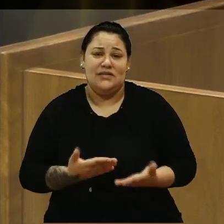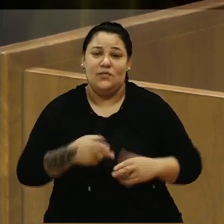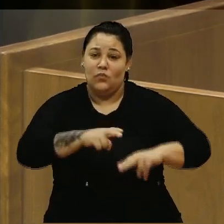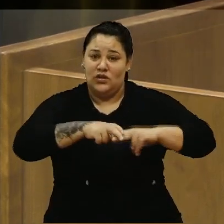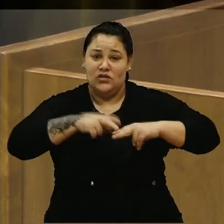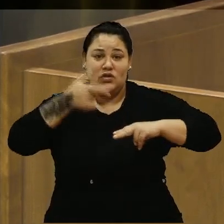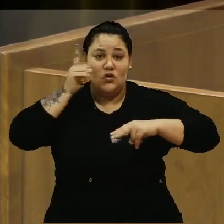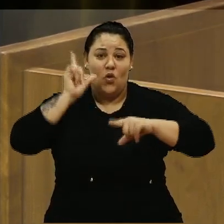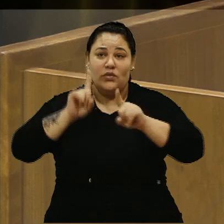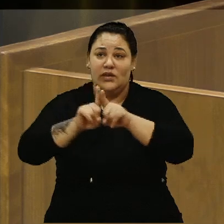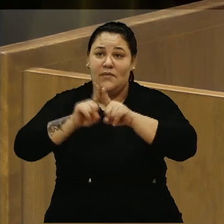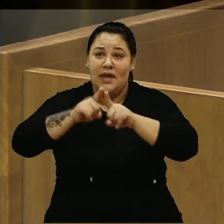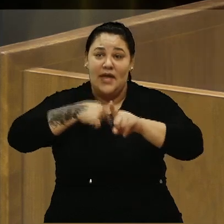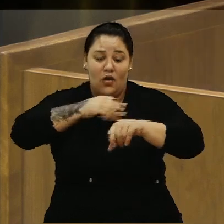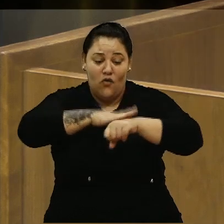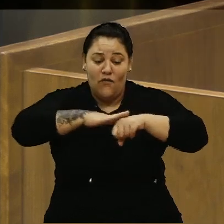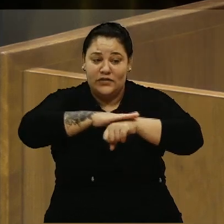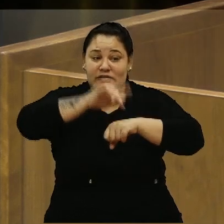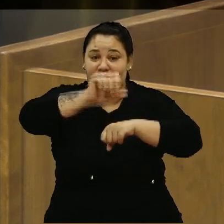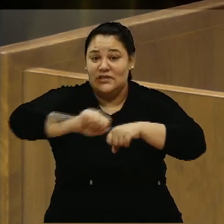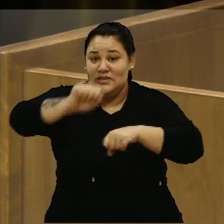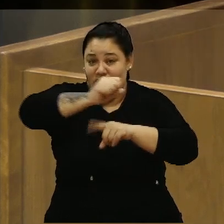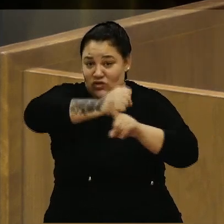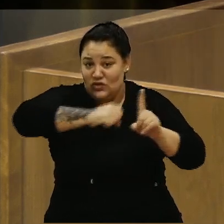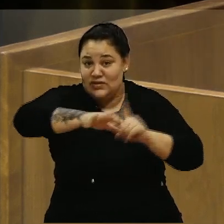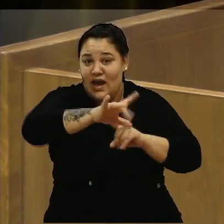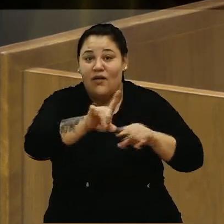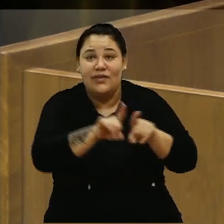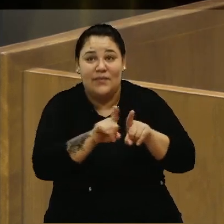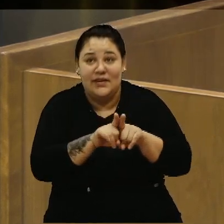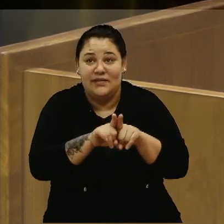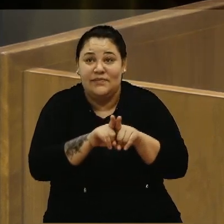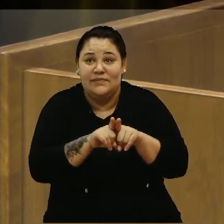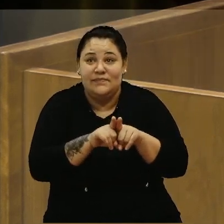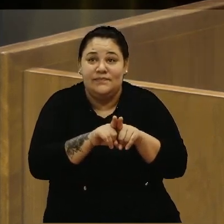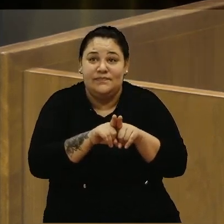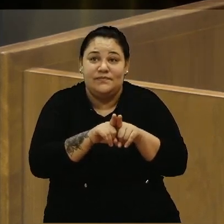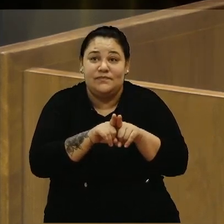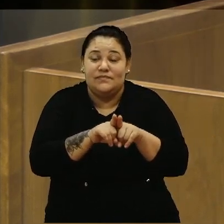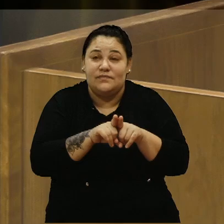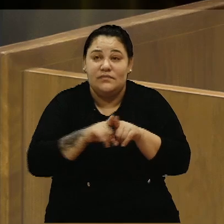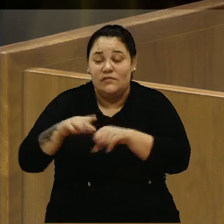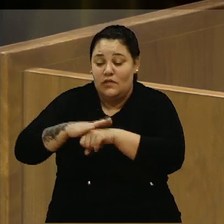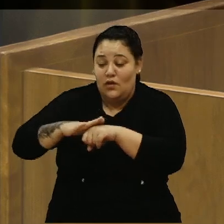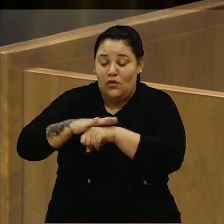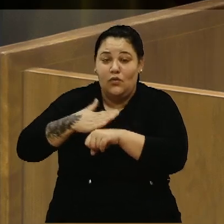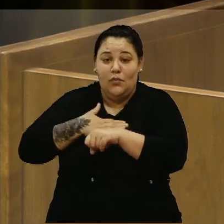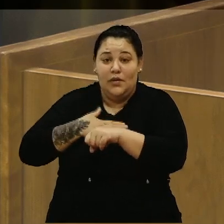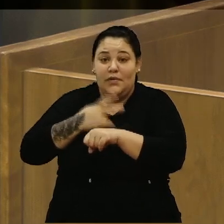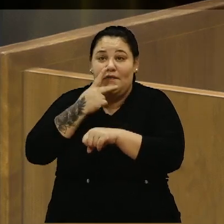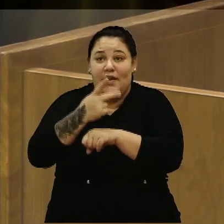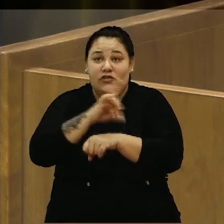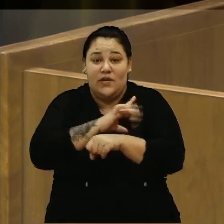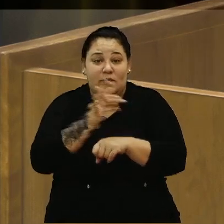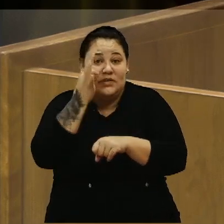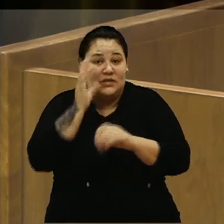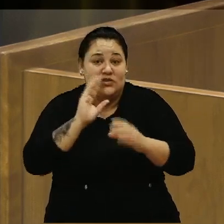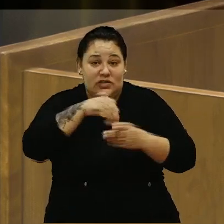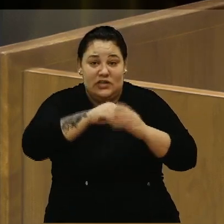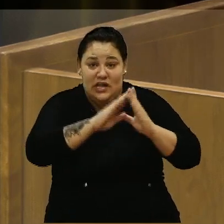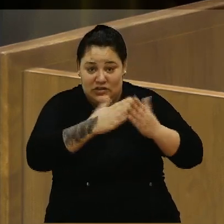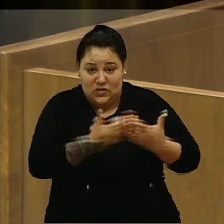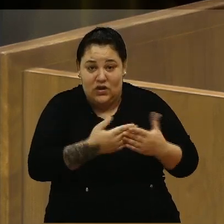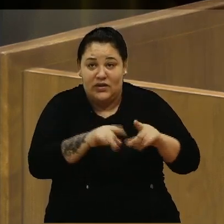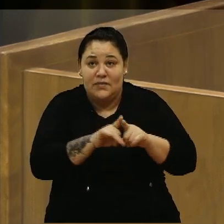ontem, conversei com as assistentes sociais, elas buscaram, né, vieram falar comigo, que estiveram na escola, as colegas